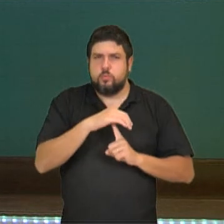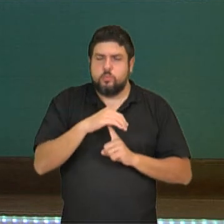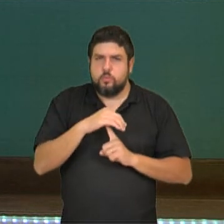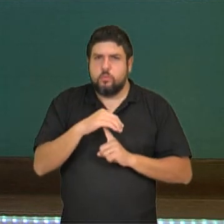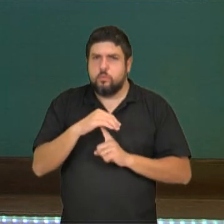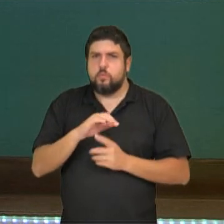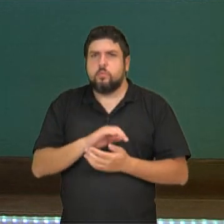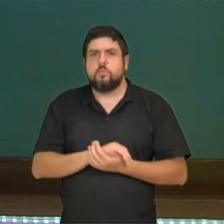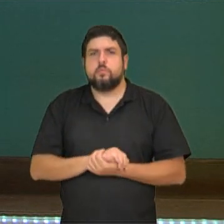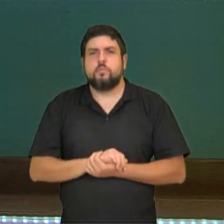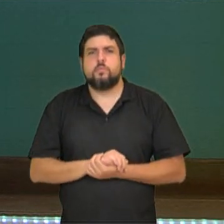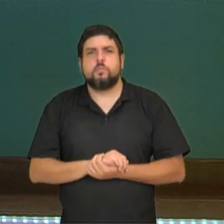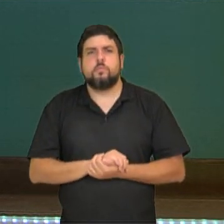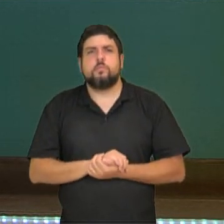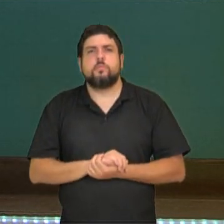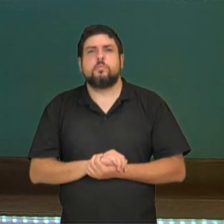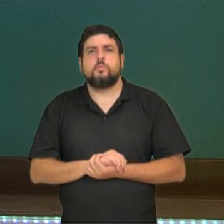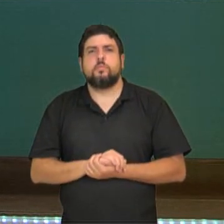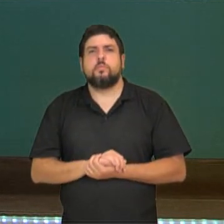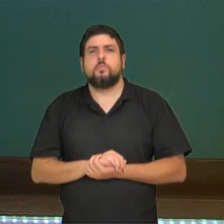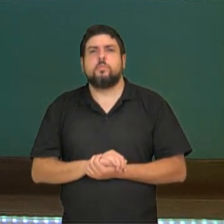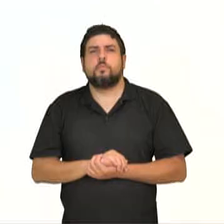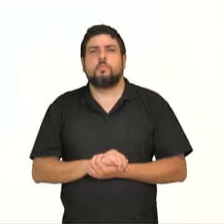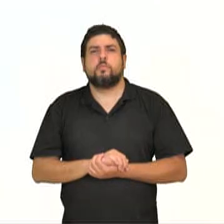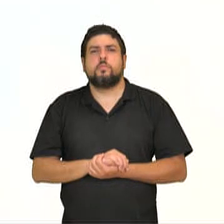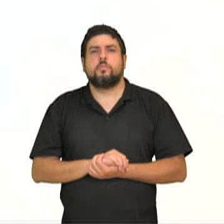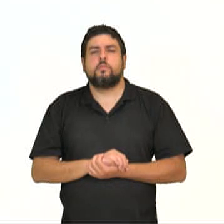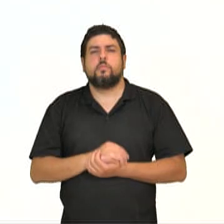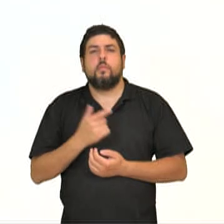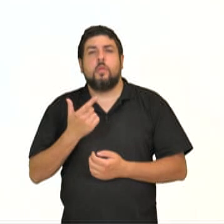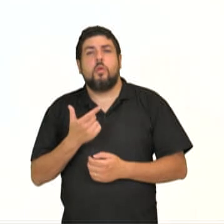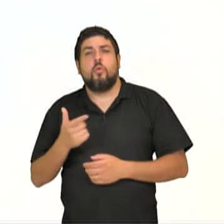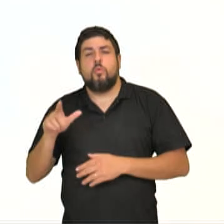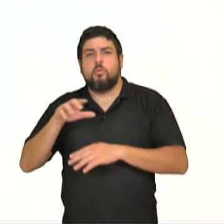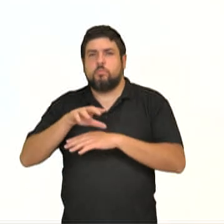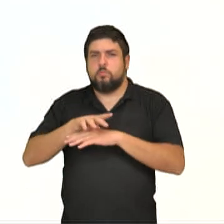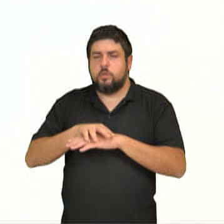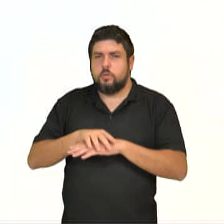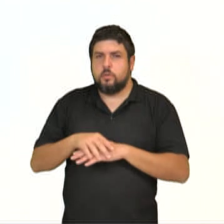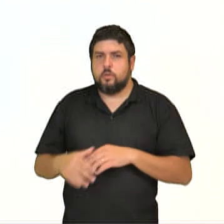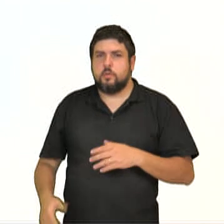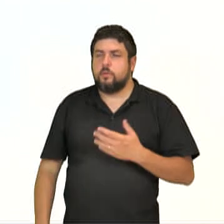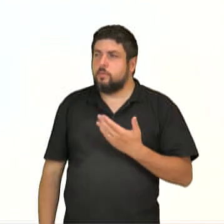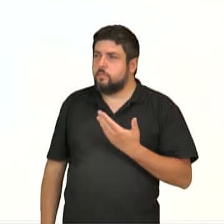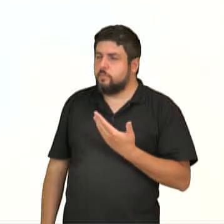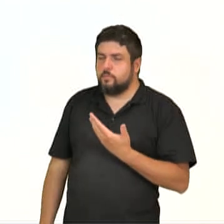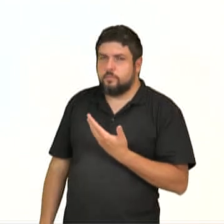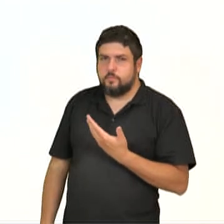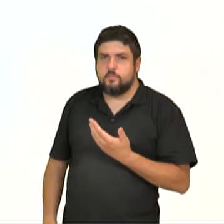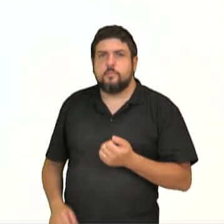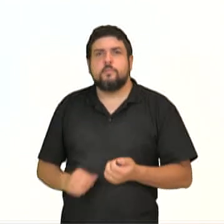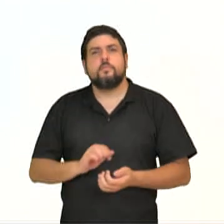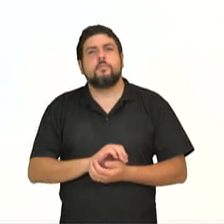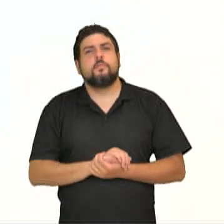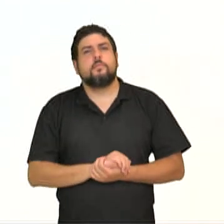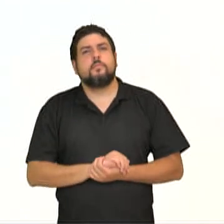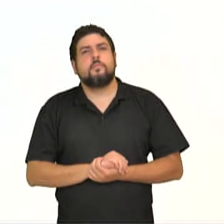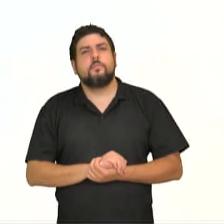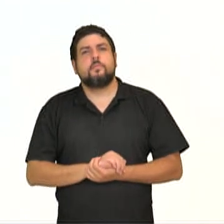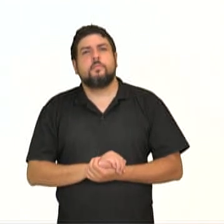para eliminar esses fungos que estão no nosso corpo. Uma outra doença é histoplasmose, causada pelo